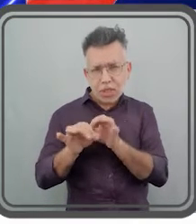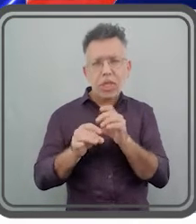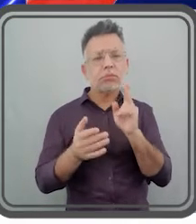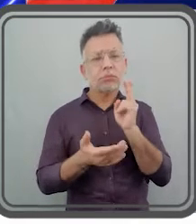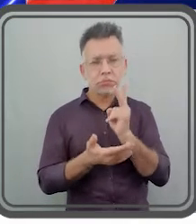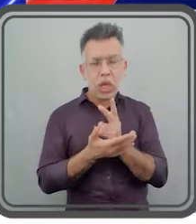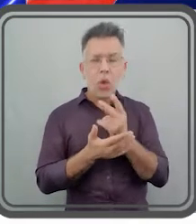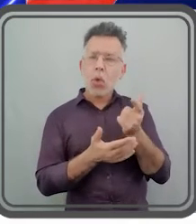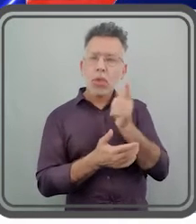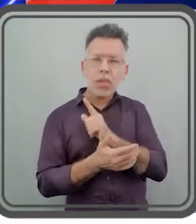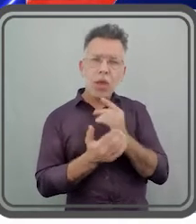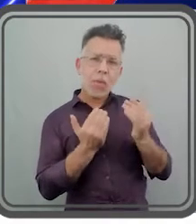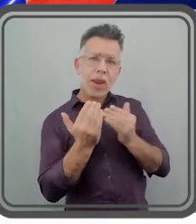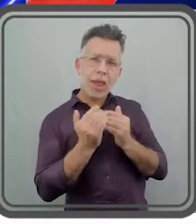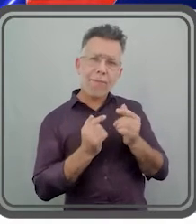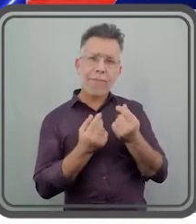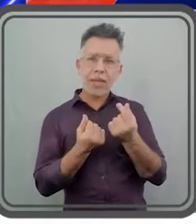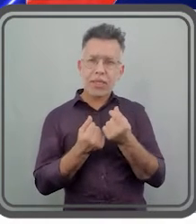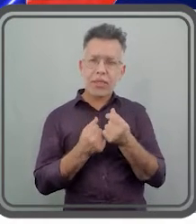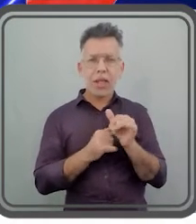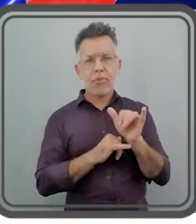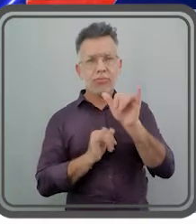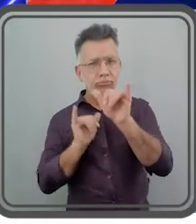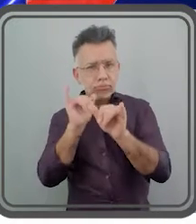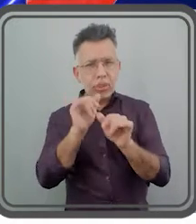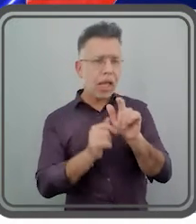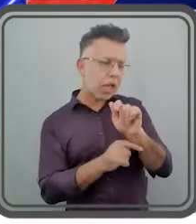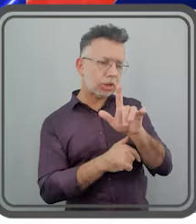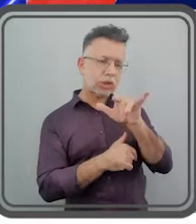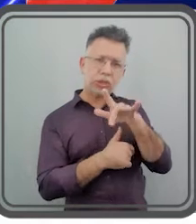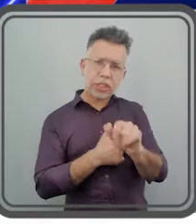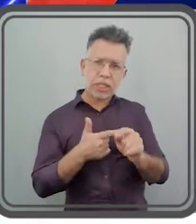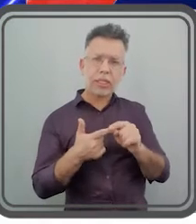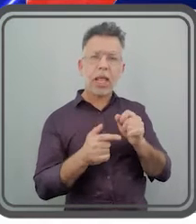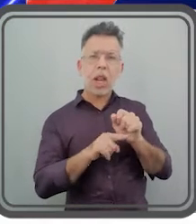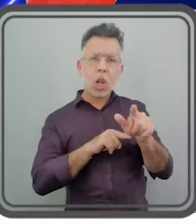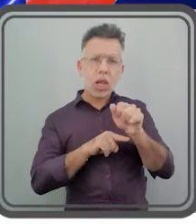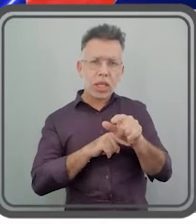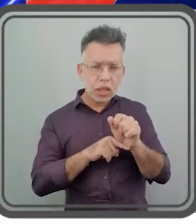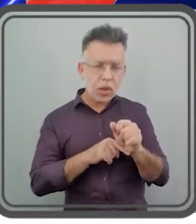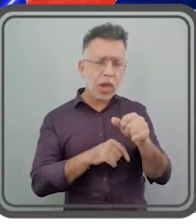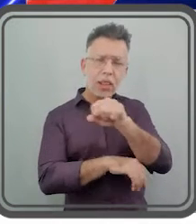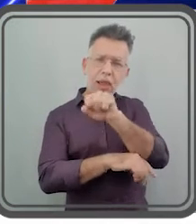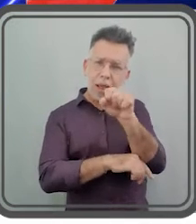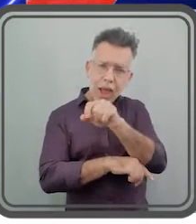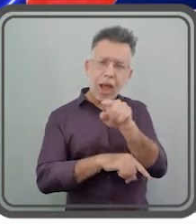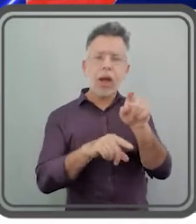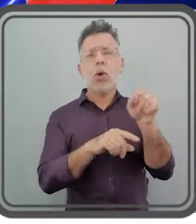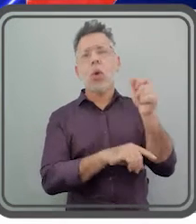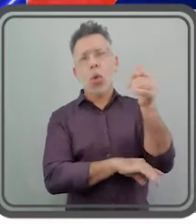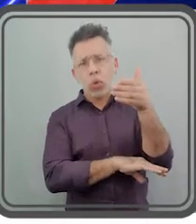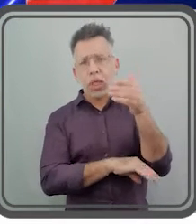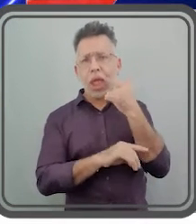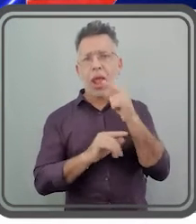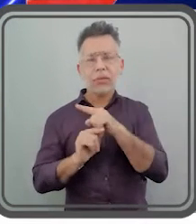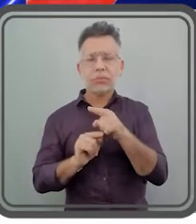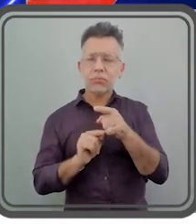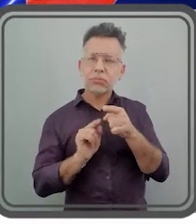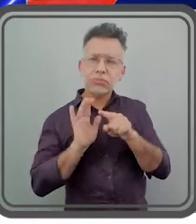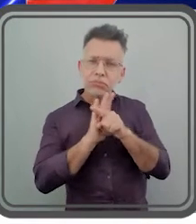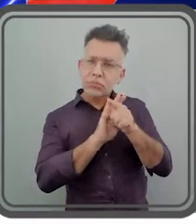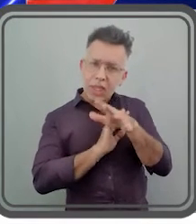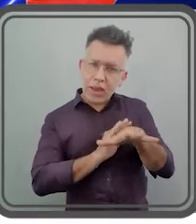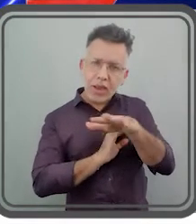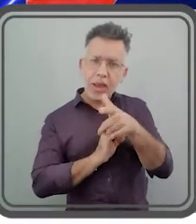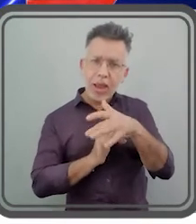mesmo então a gente consegue comparar preços de companhia aérea da agência de viagem locadora de carro até então realmente é uma ferramenta escuta